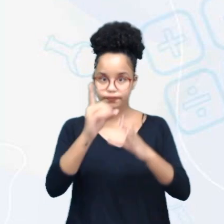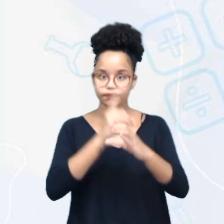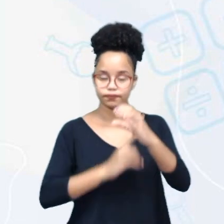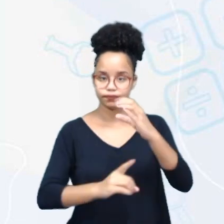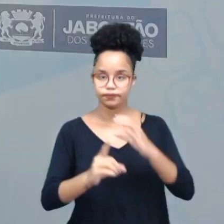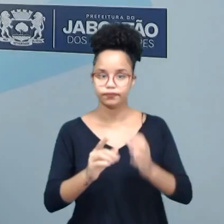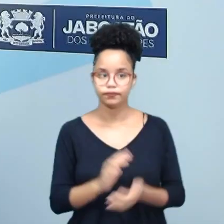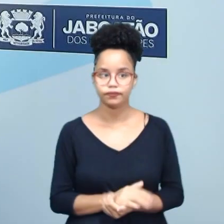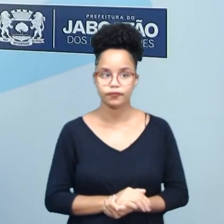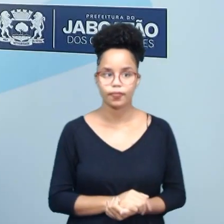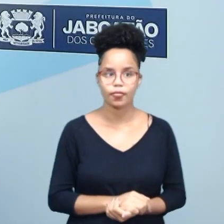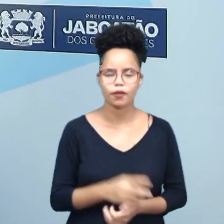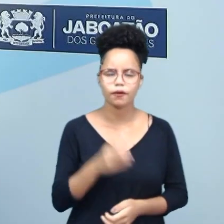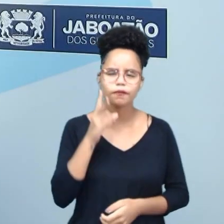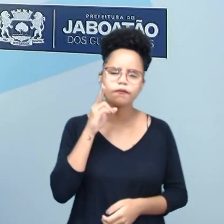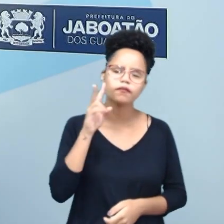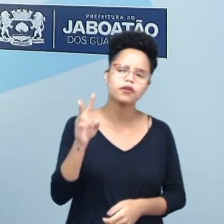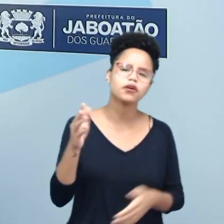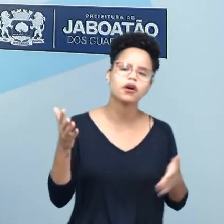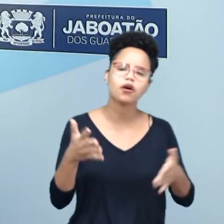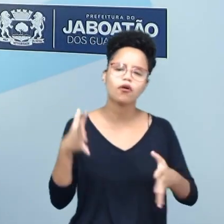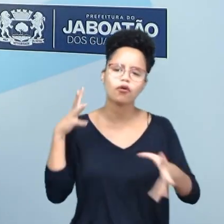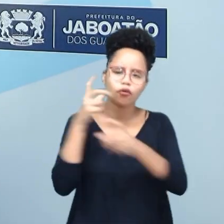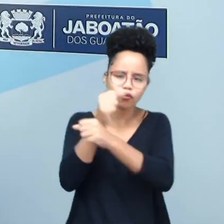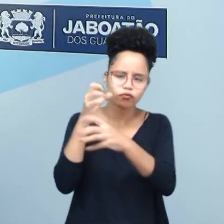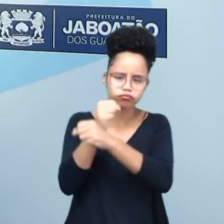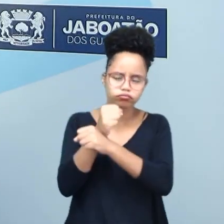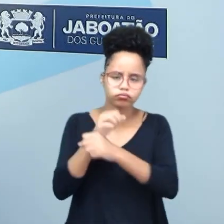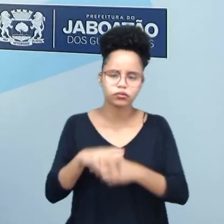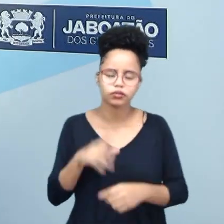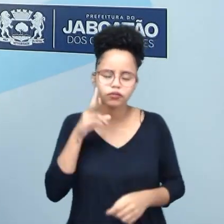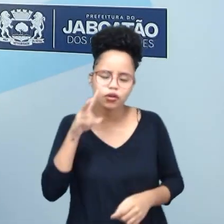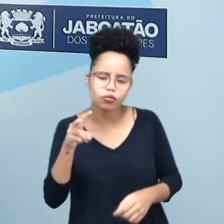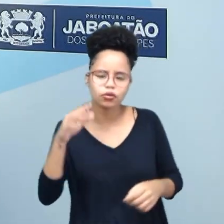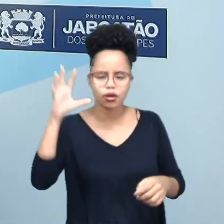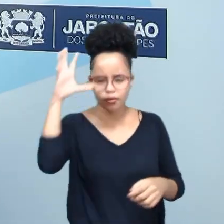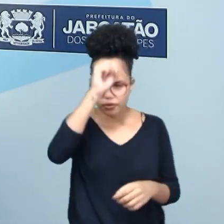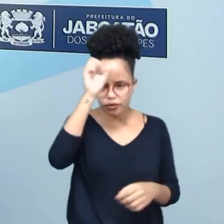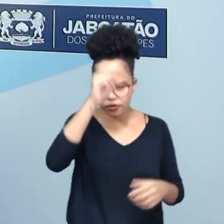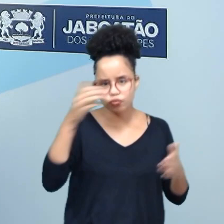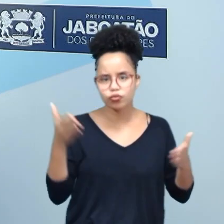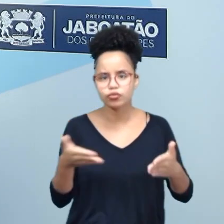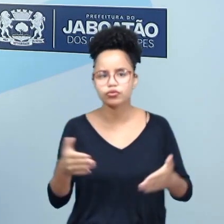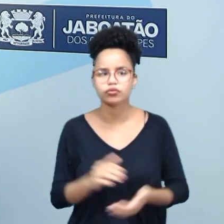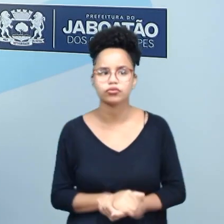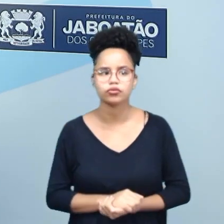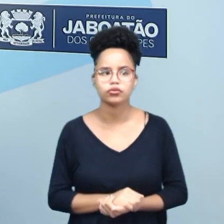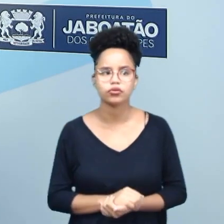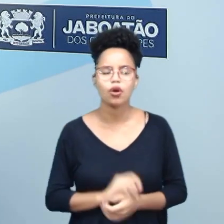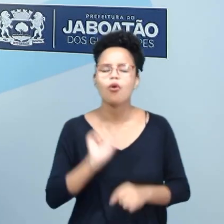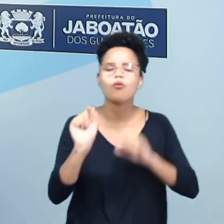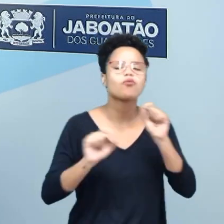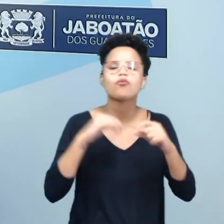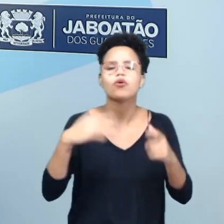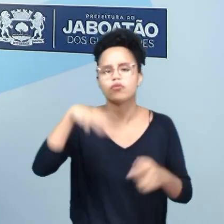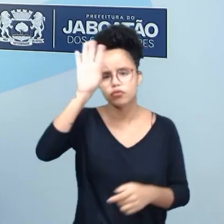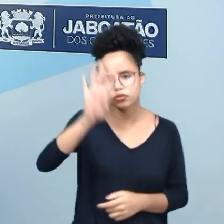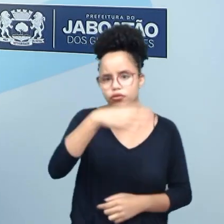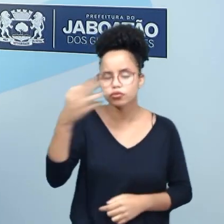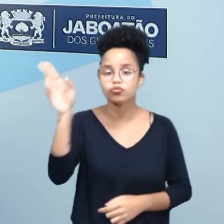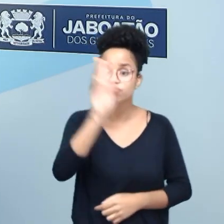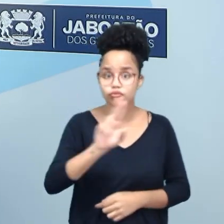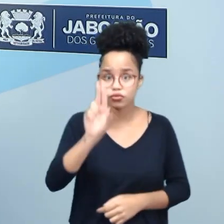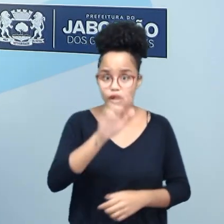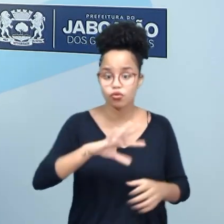Vamos revisar um pouco e ver o que a gente aprendeu da aula de hoje. Qual é o calendário mais utilizado no mundo